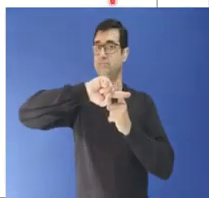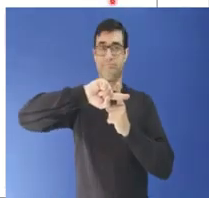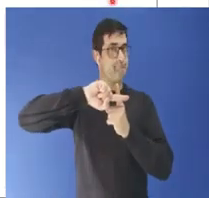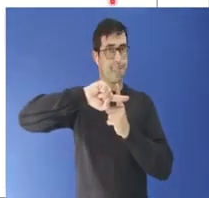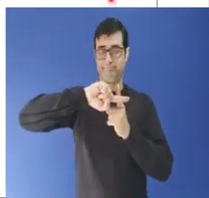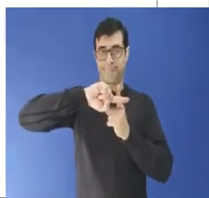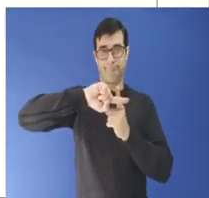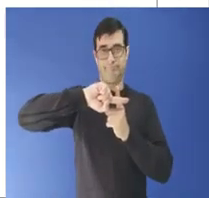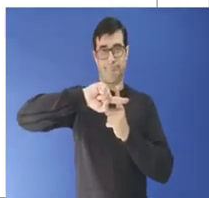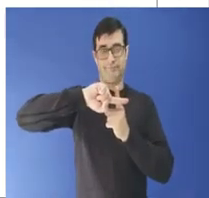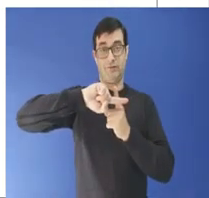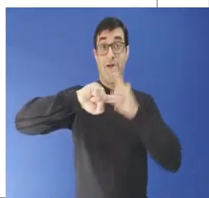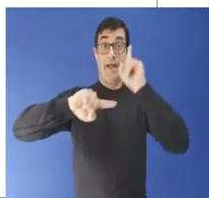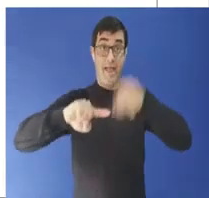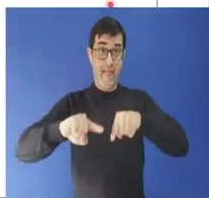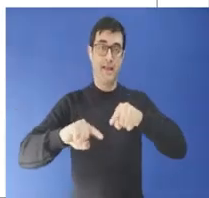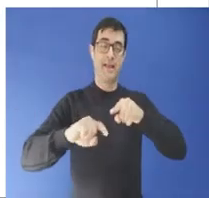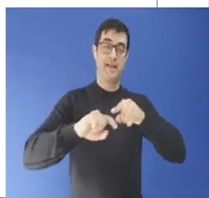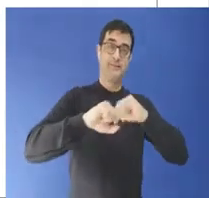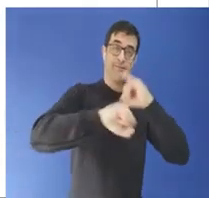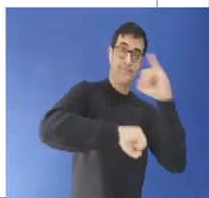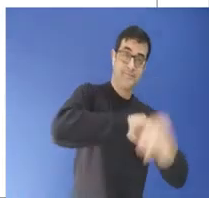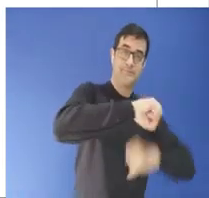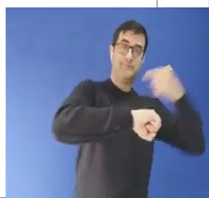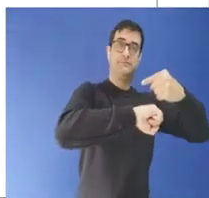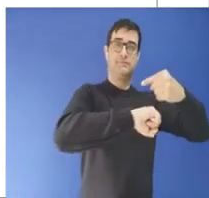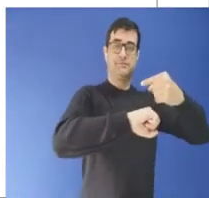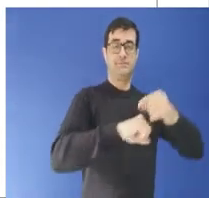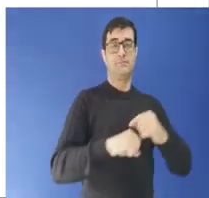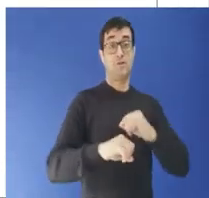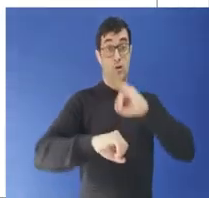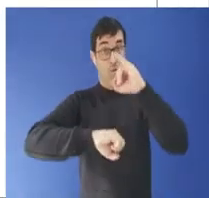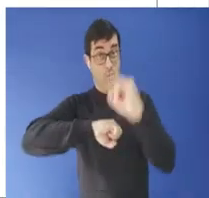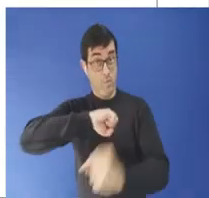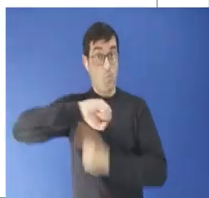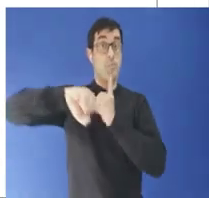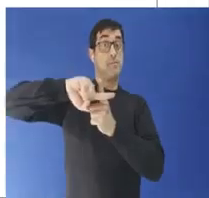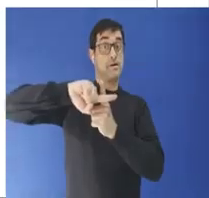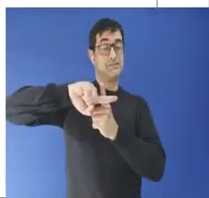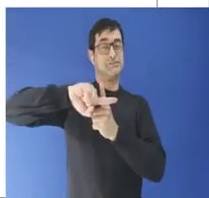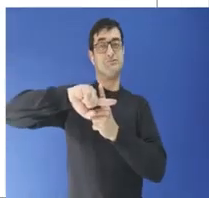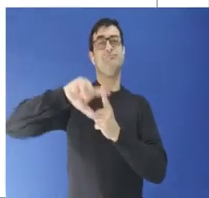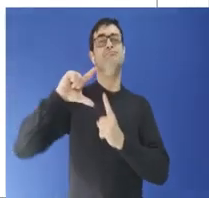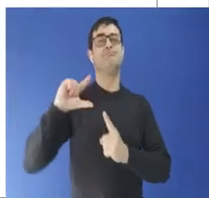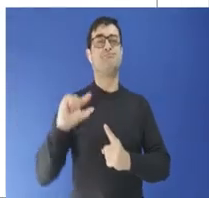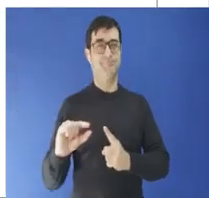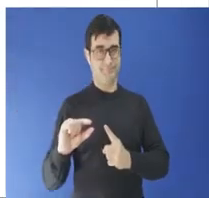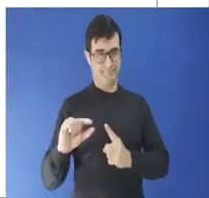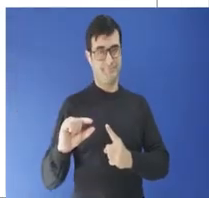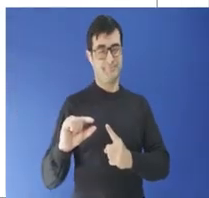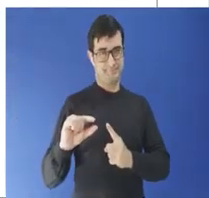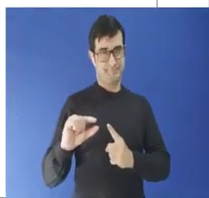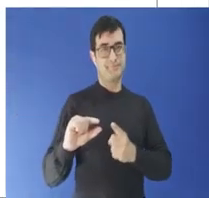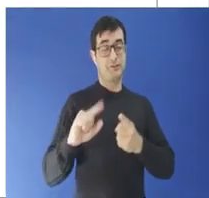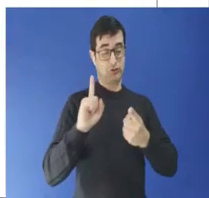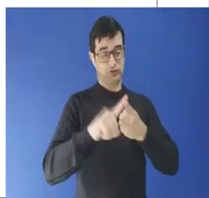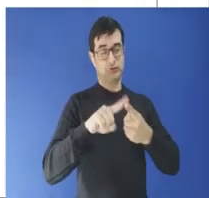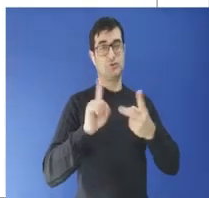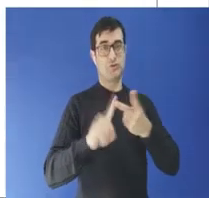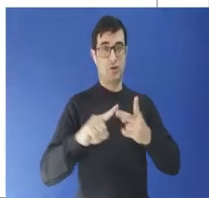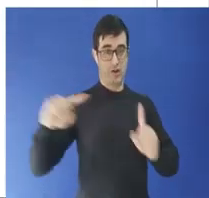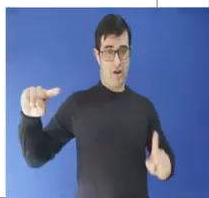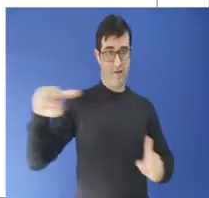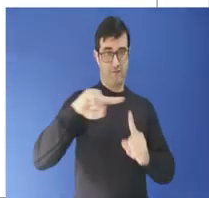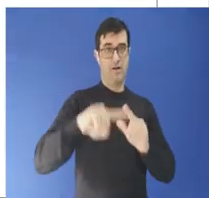formam ânions. A tendência deles de formar cátions é muito pequena, e isso se deve a esses dois